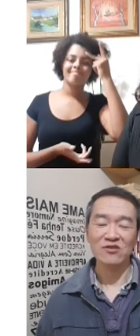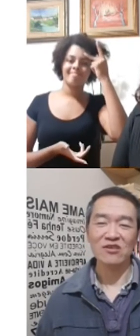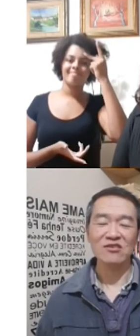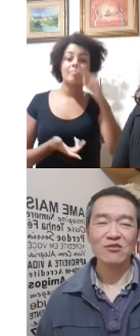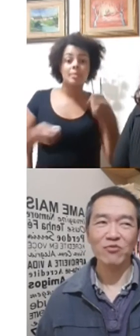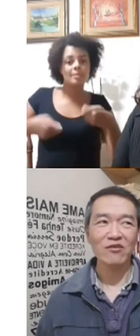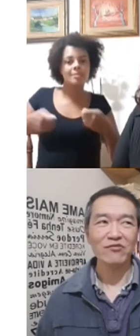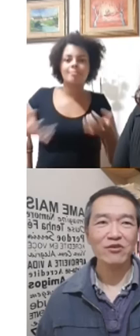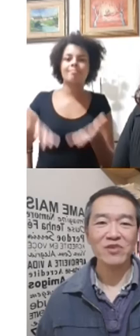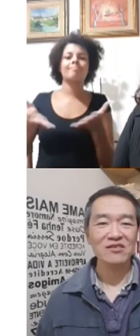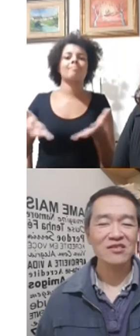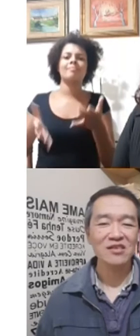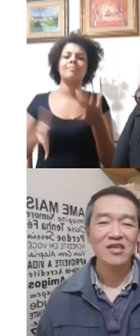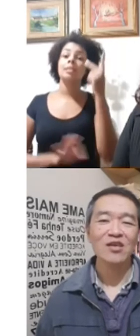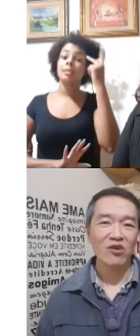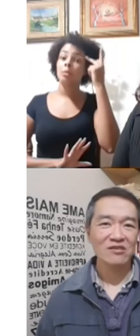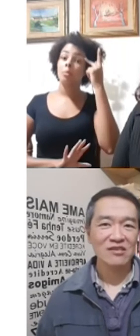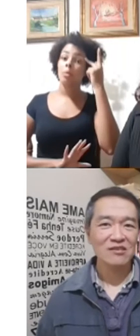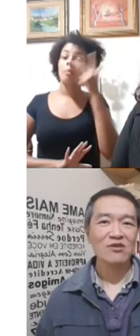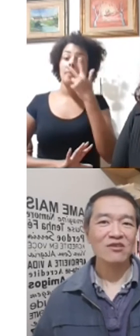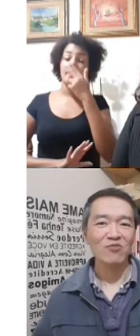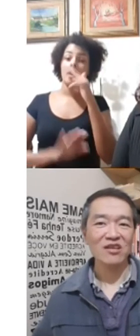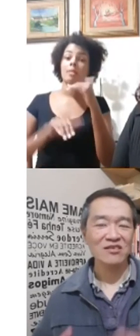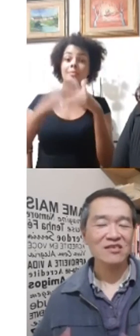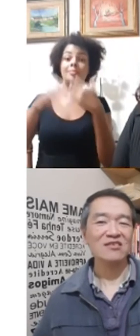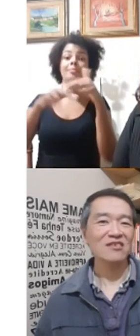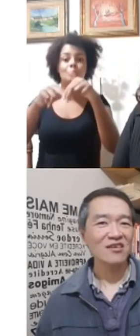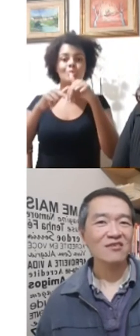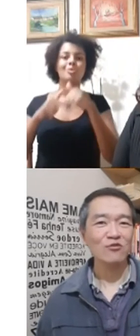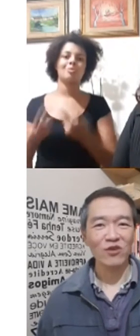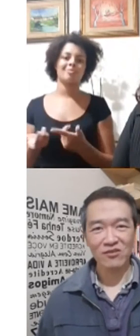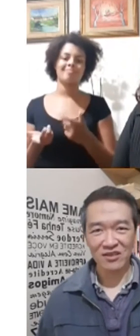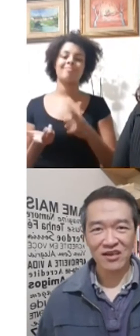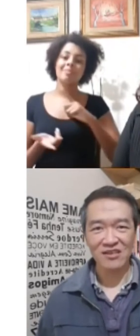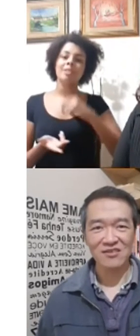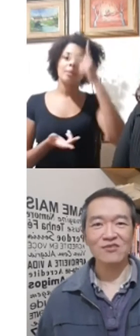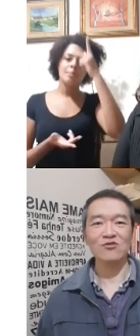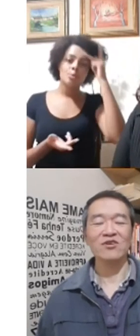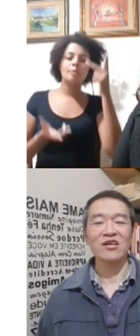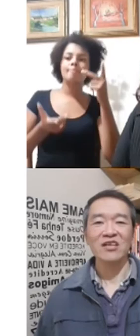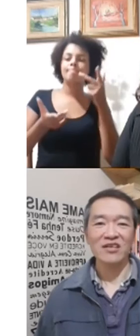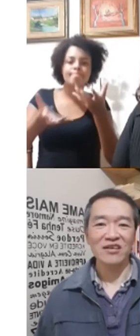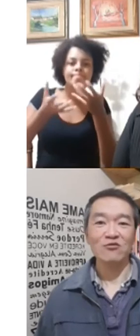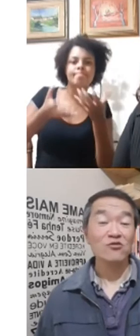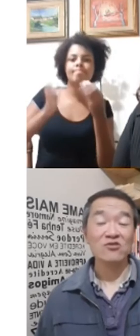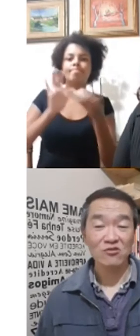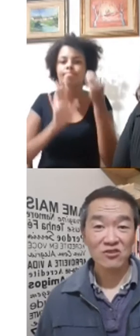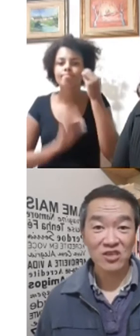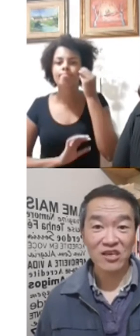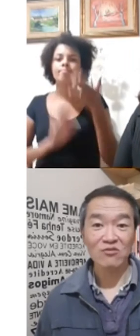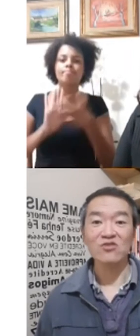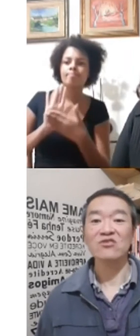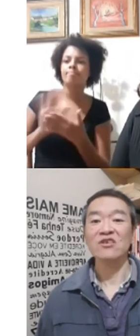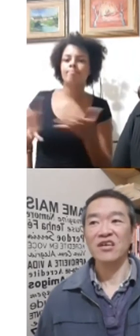das pessoas. Acho que São Paulo evoluiu bastante por causa disso, que tem muita gente indo, correndo atrás disso, né, dos